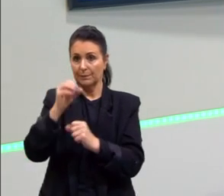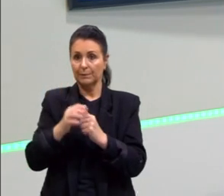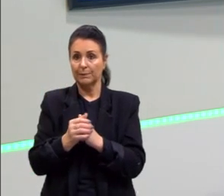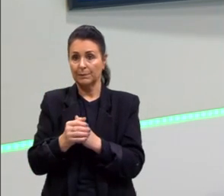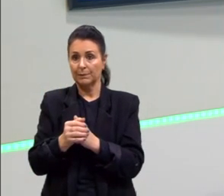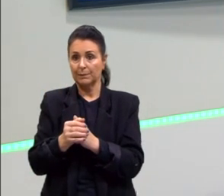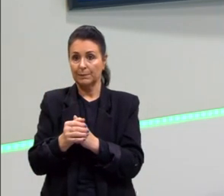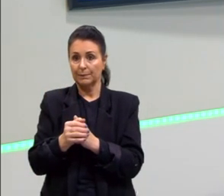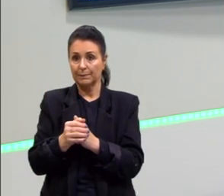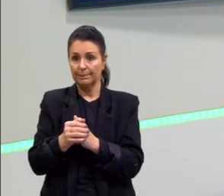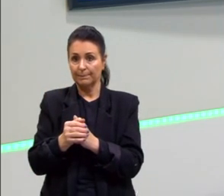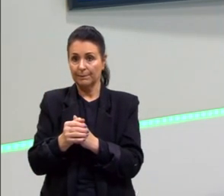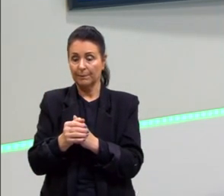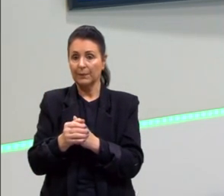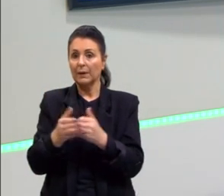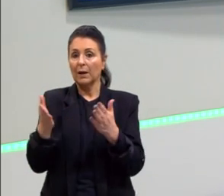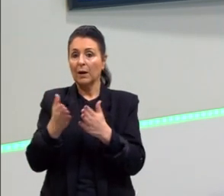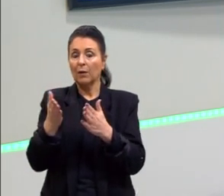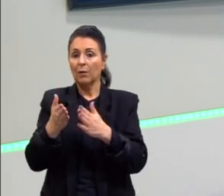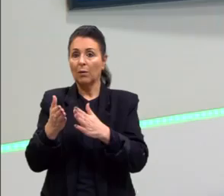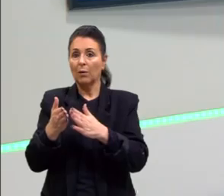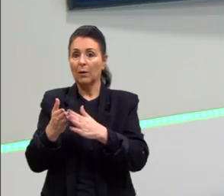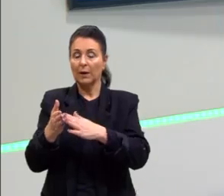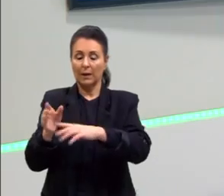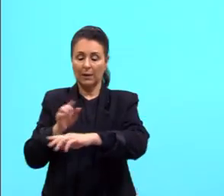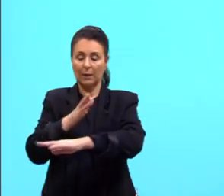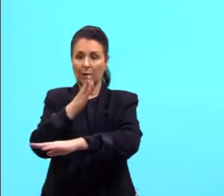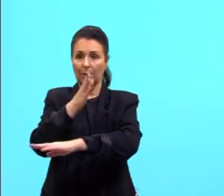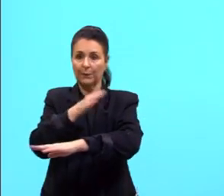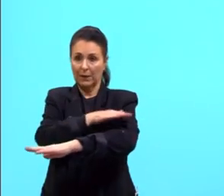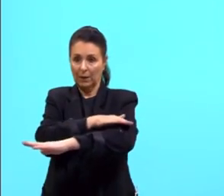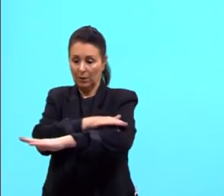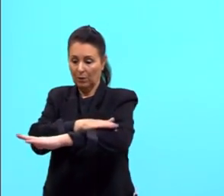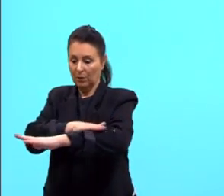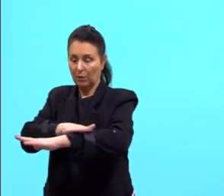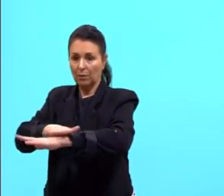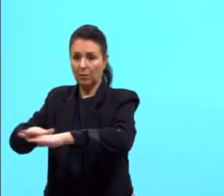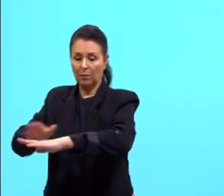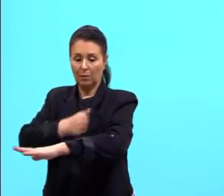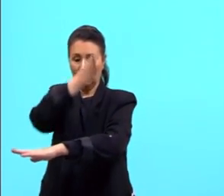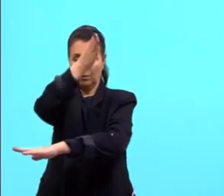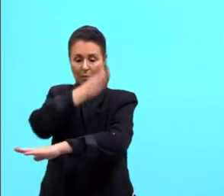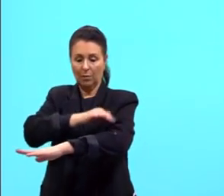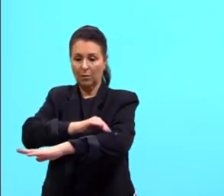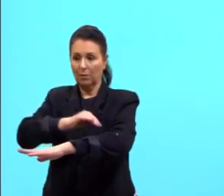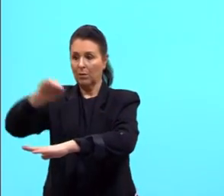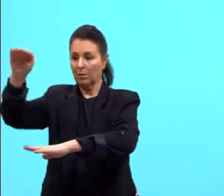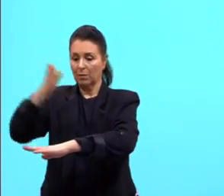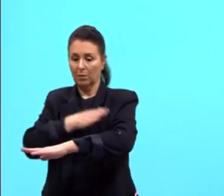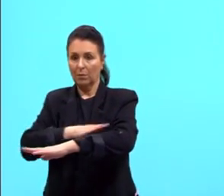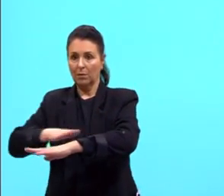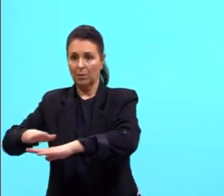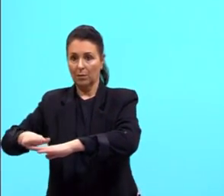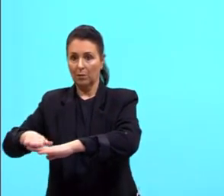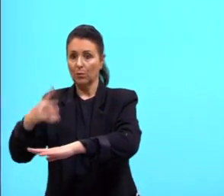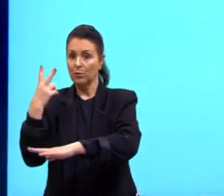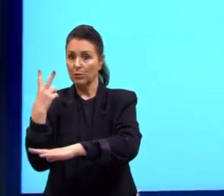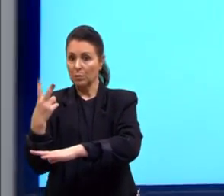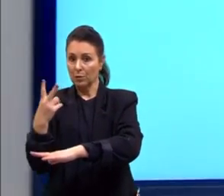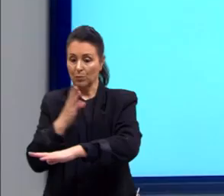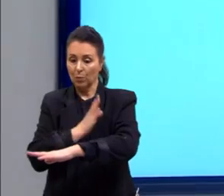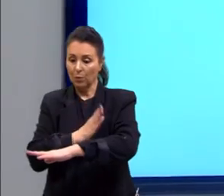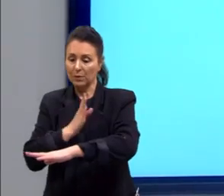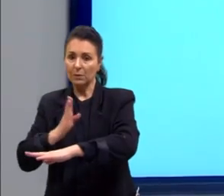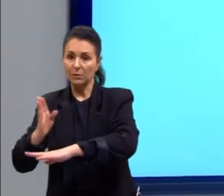vinhos a que eu trouxe ainda a noção de ângulos consecutivos e adjacentes tá